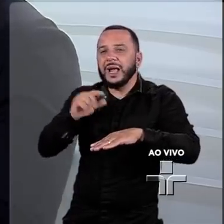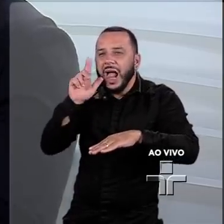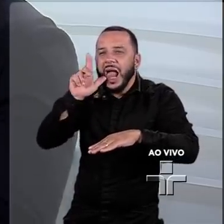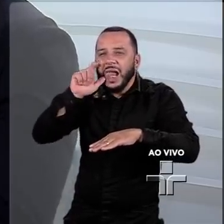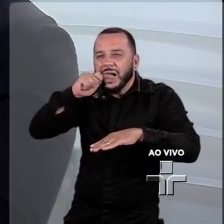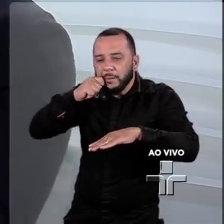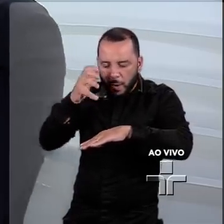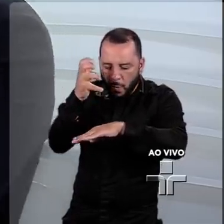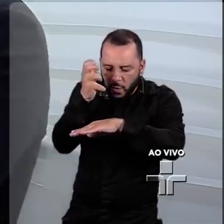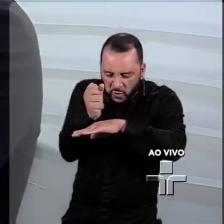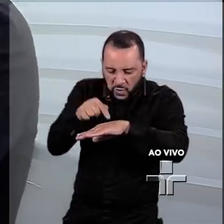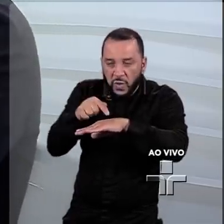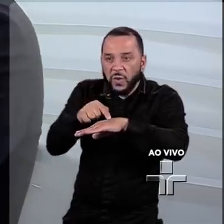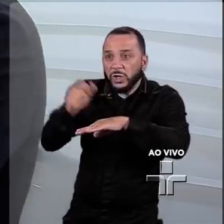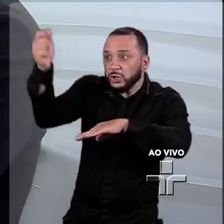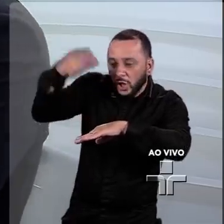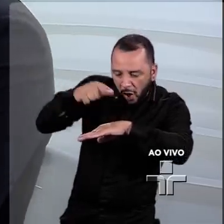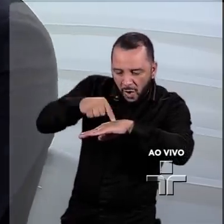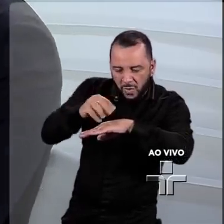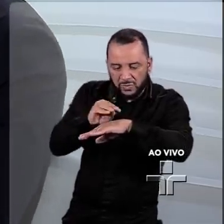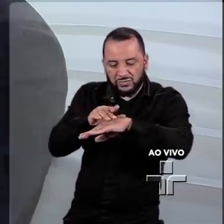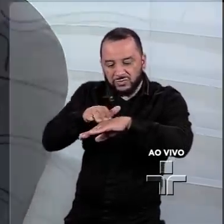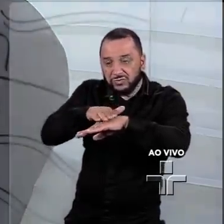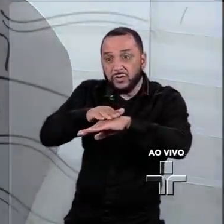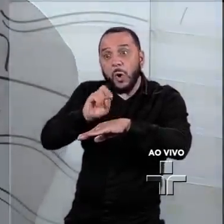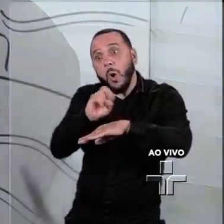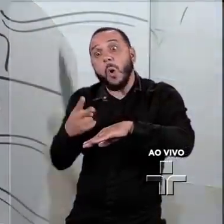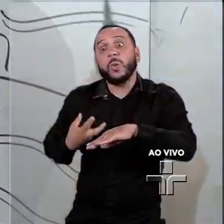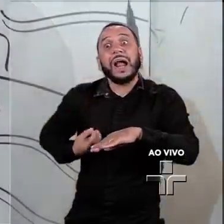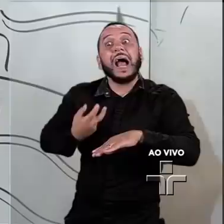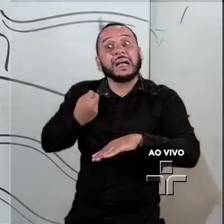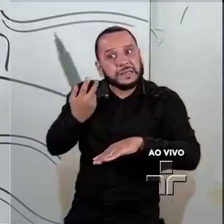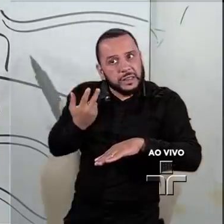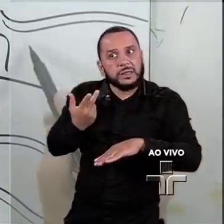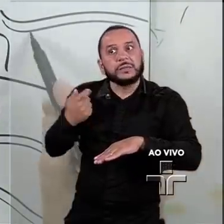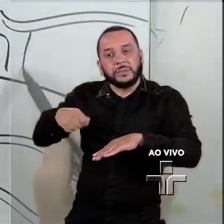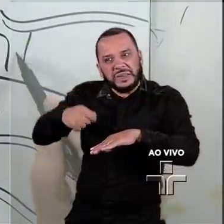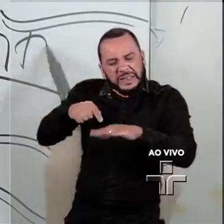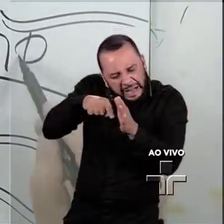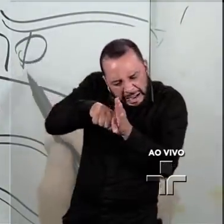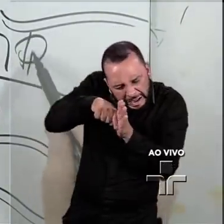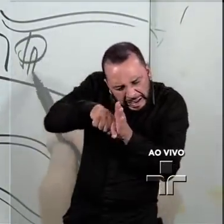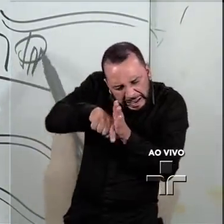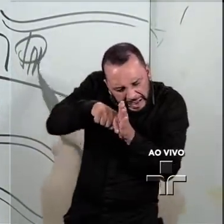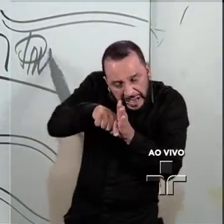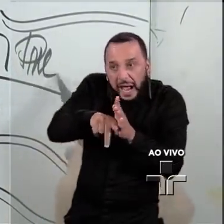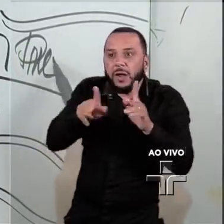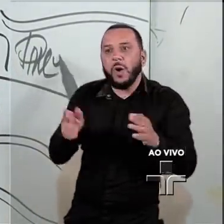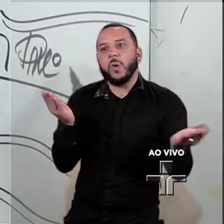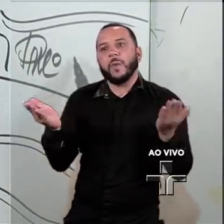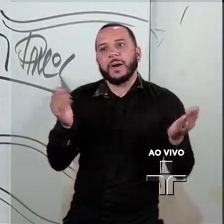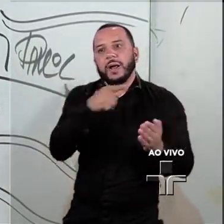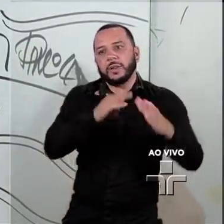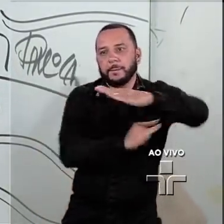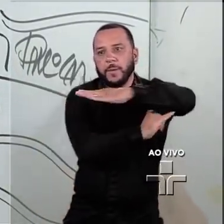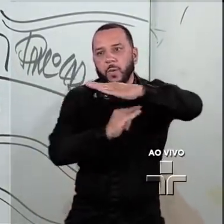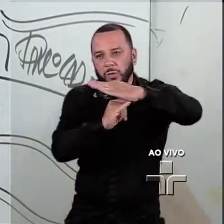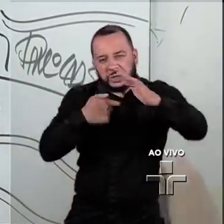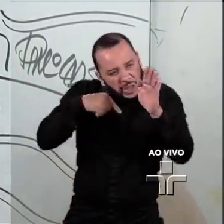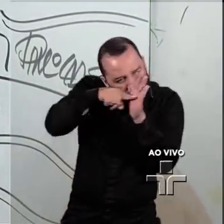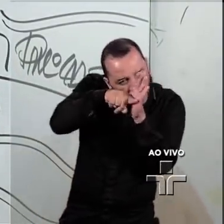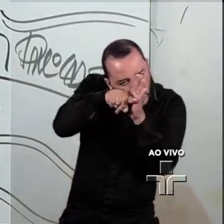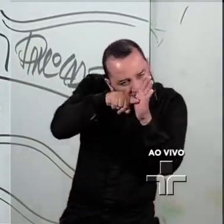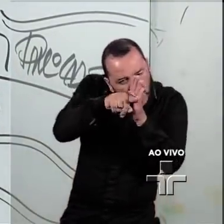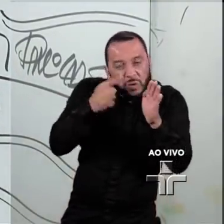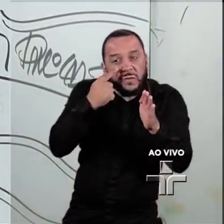com uma mancha, pode ser um câncer de pele. Então é preciso um exame mais aprofundado. Nós ficamos 1 ano e meio discutindo com o Tribunal de